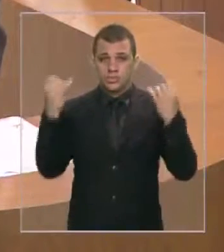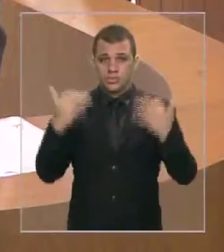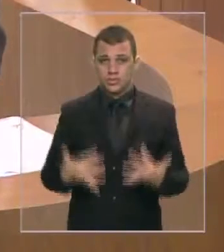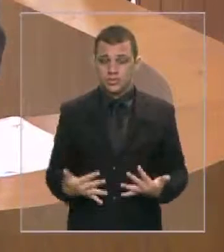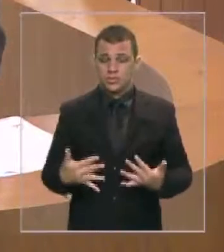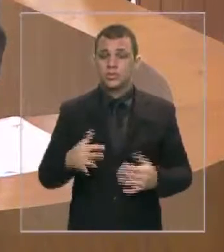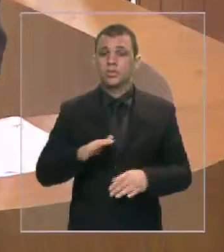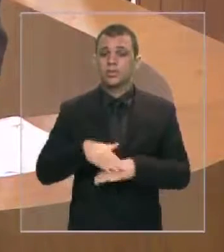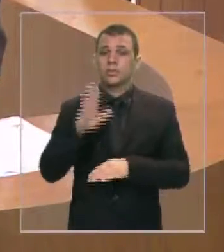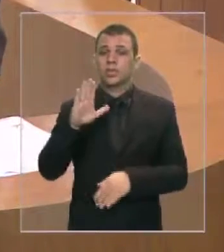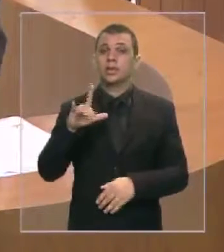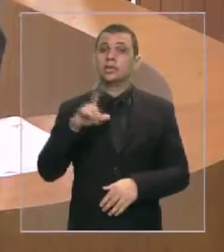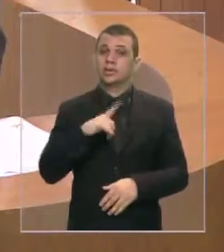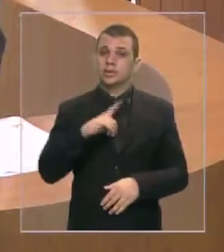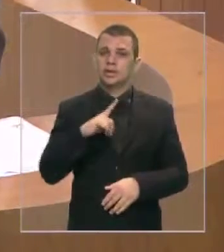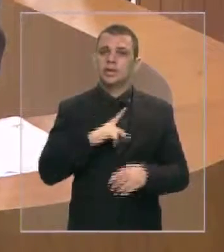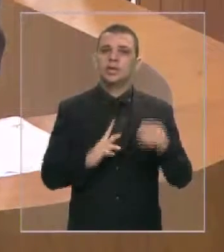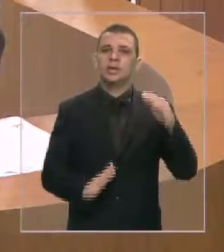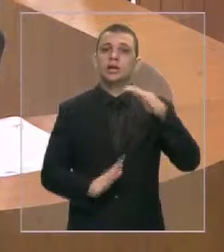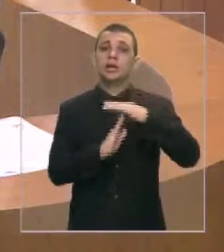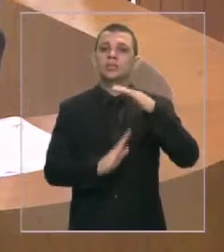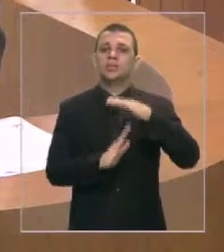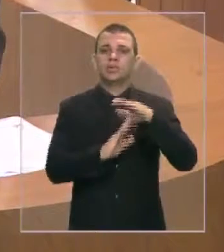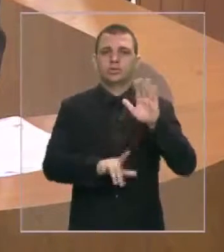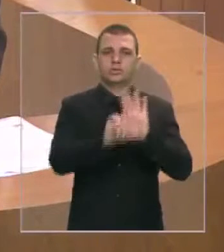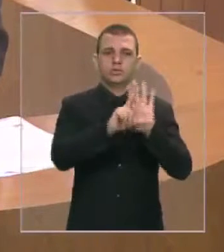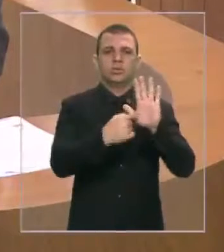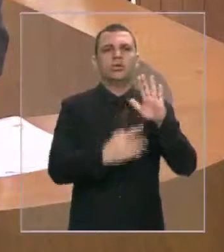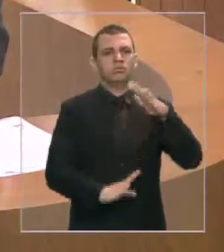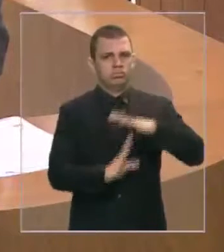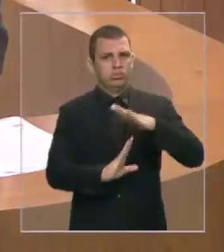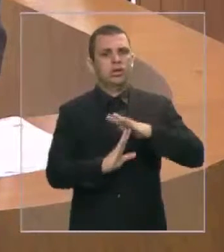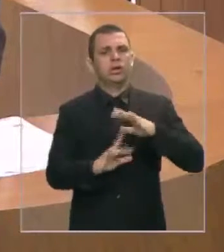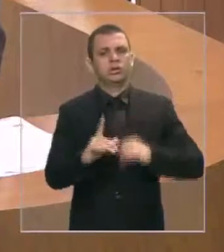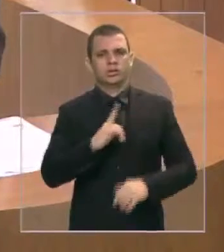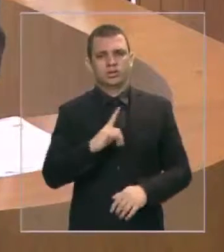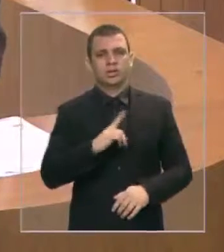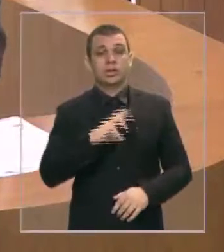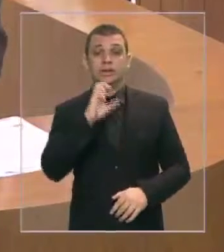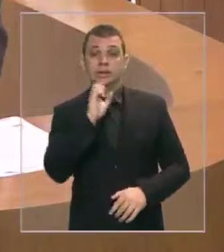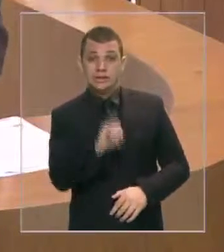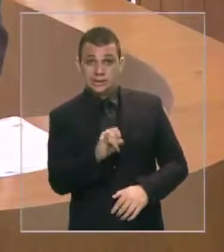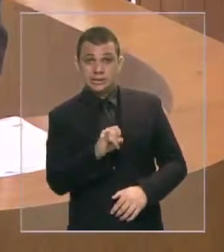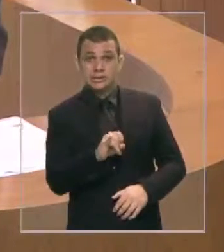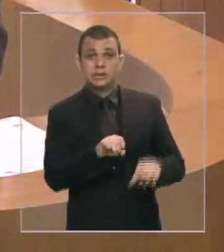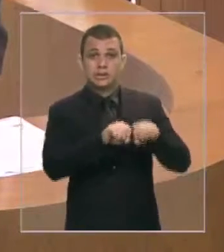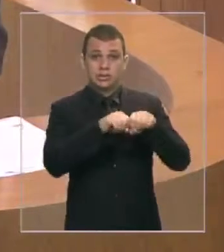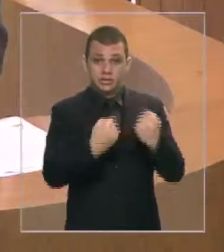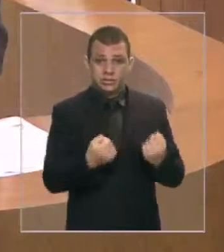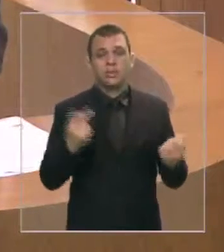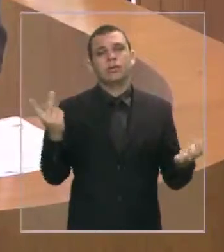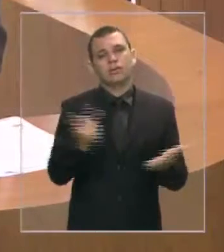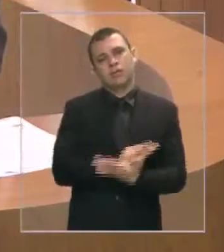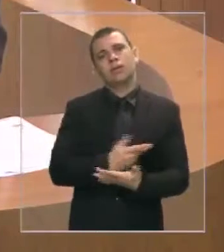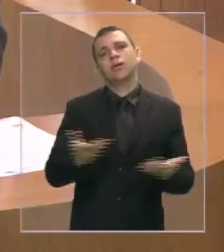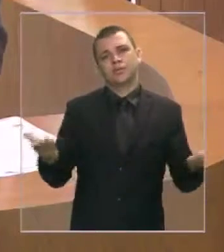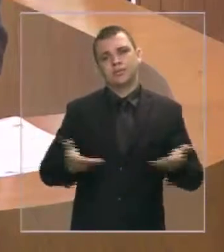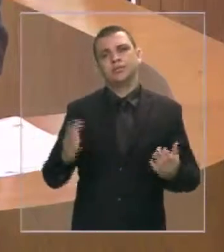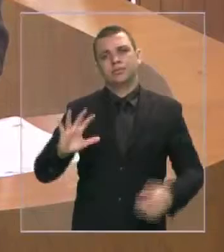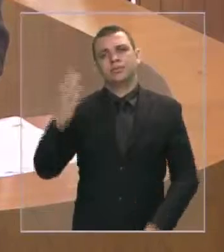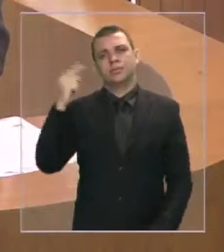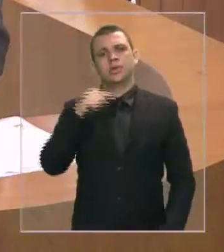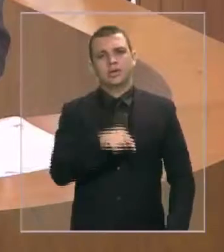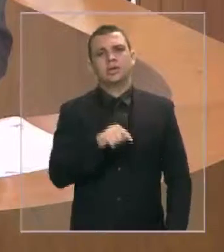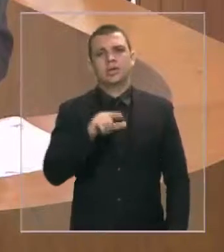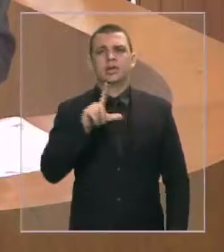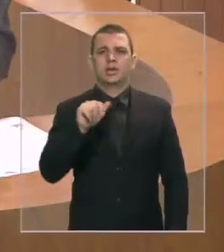que, quando quebrados, resultam em grandes erros. Infelizmente, é o que, nesse momento, acontece com a